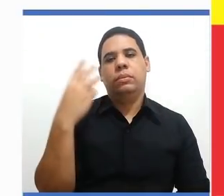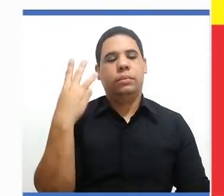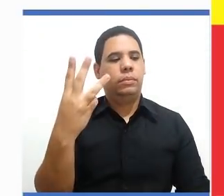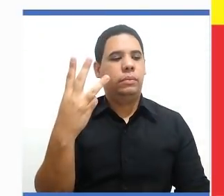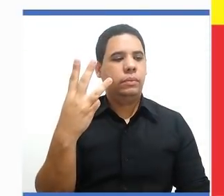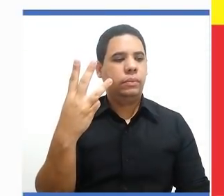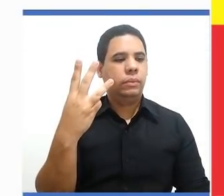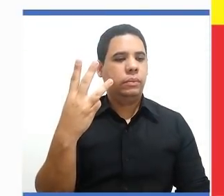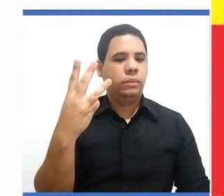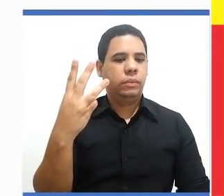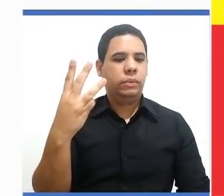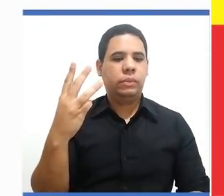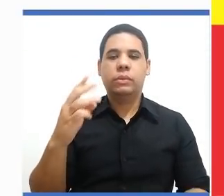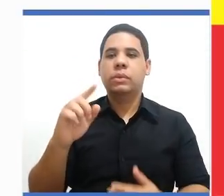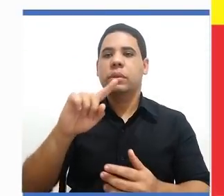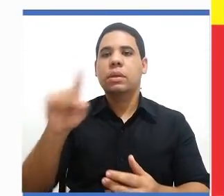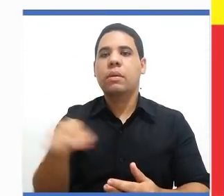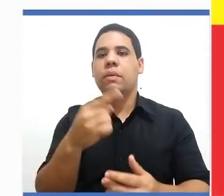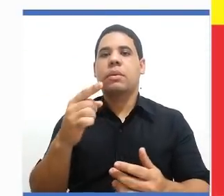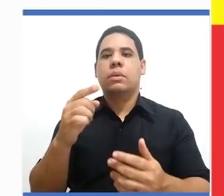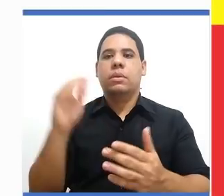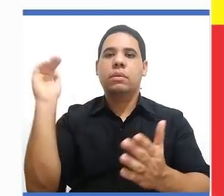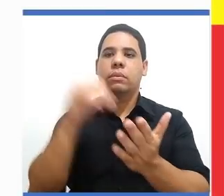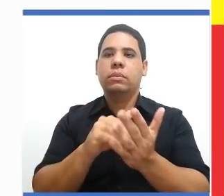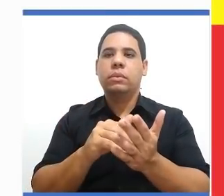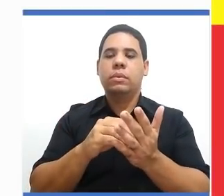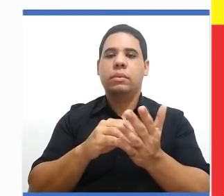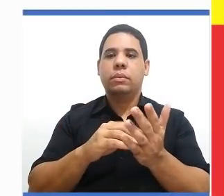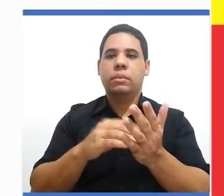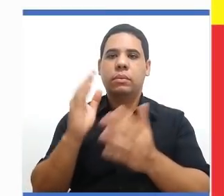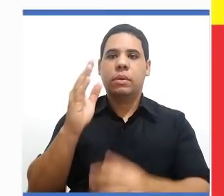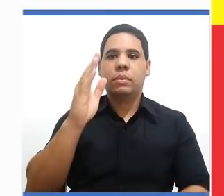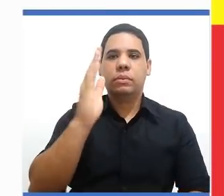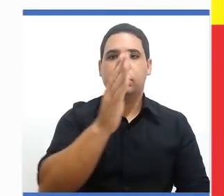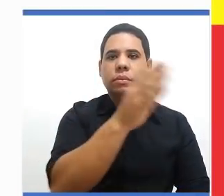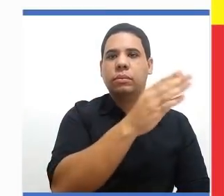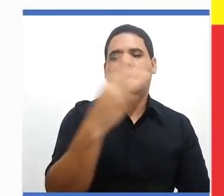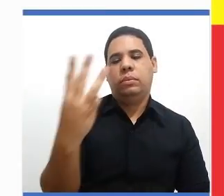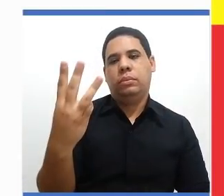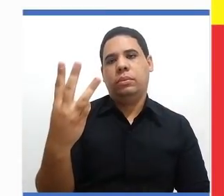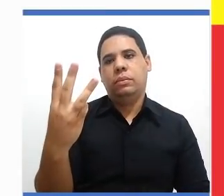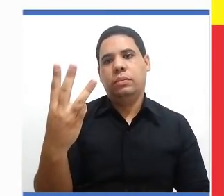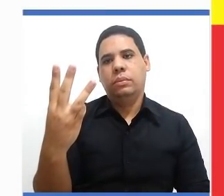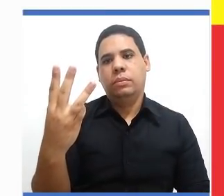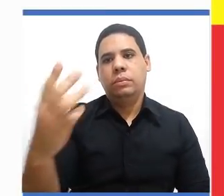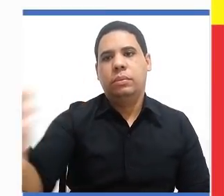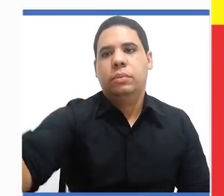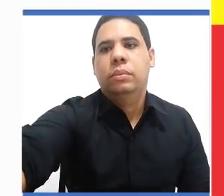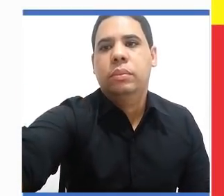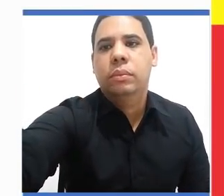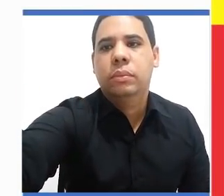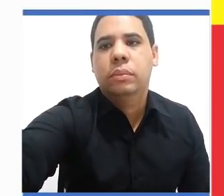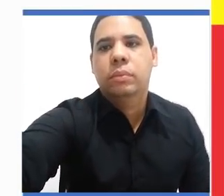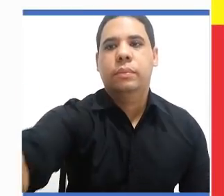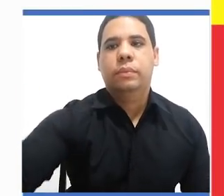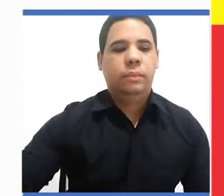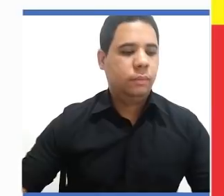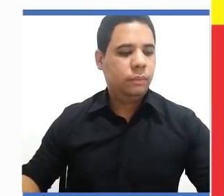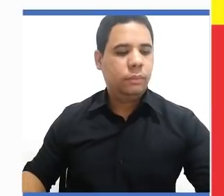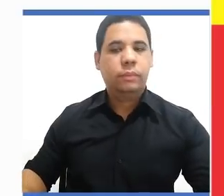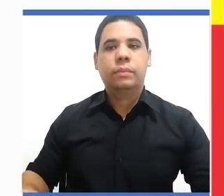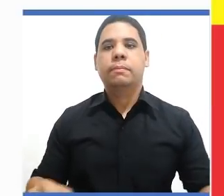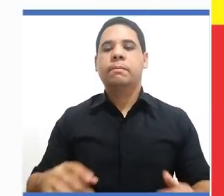pulos. Então, se a vírgula está no fim, eu vou pular 3 casas. Pulo uma casa,